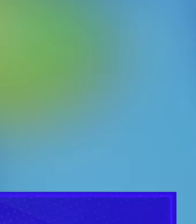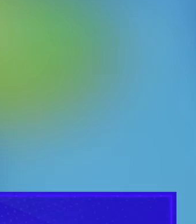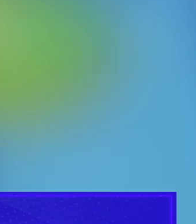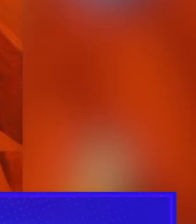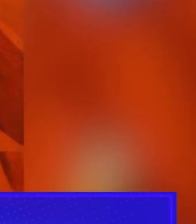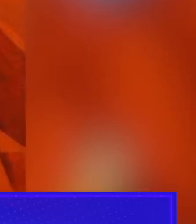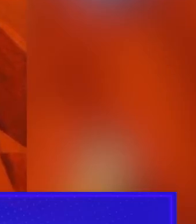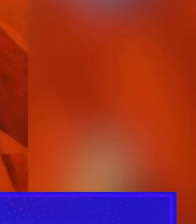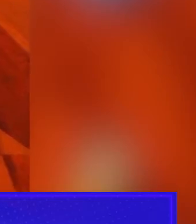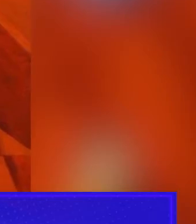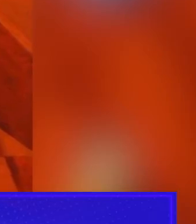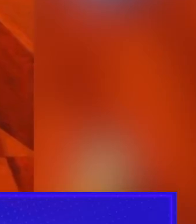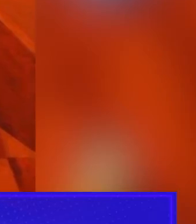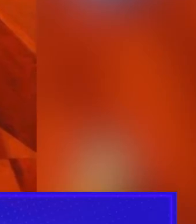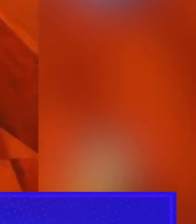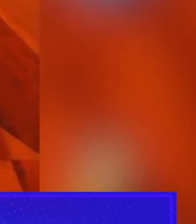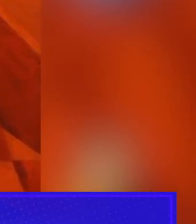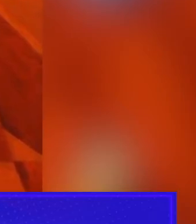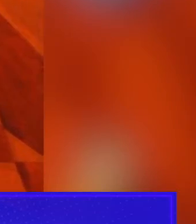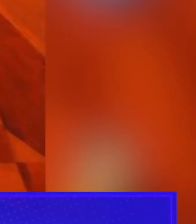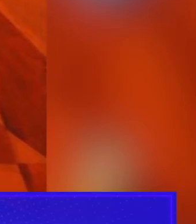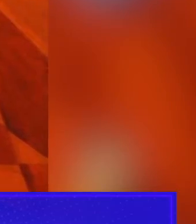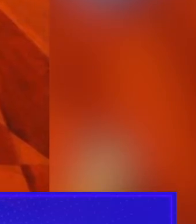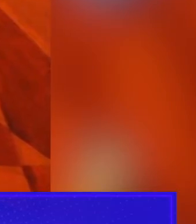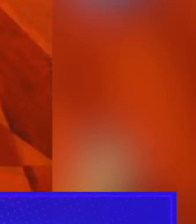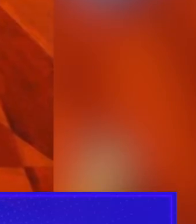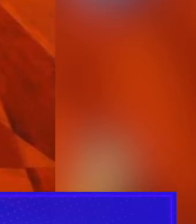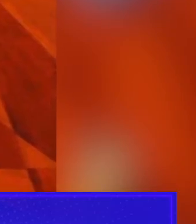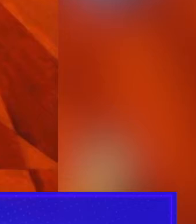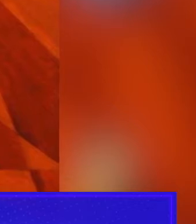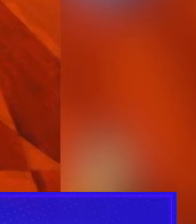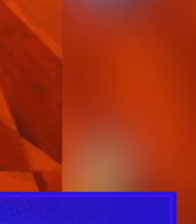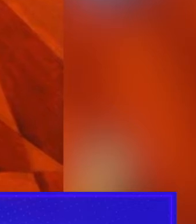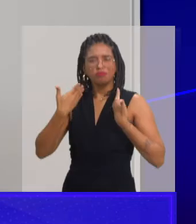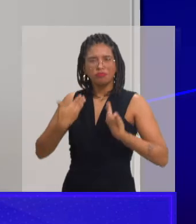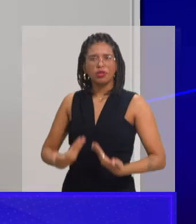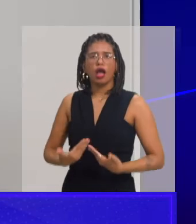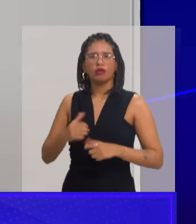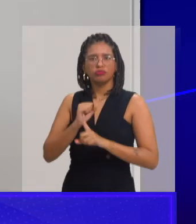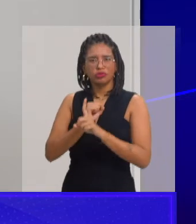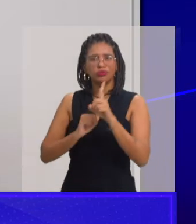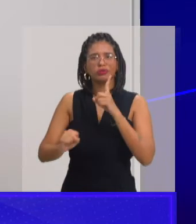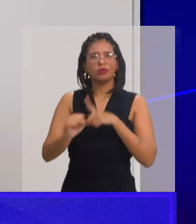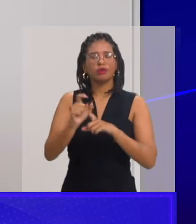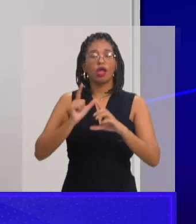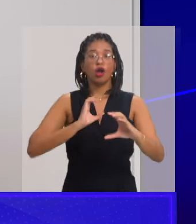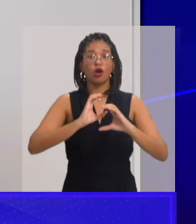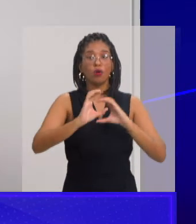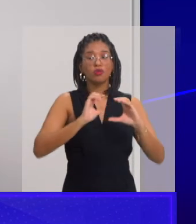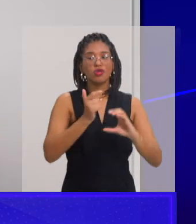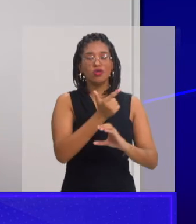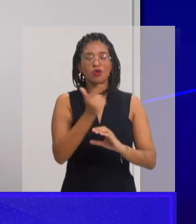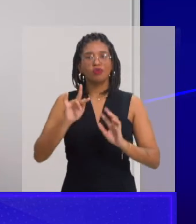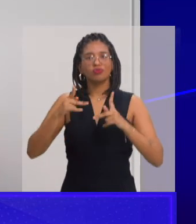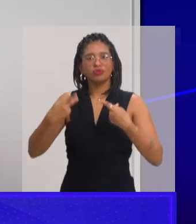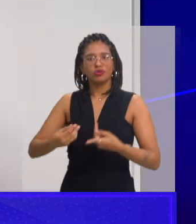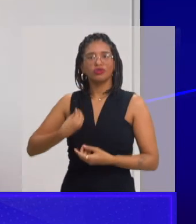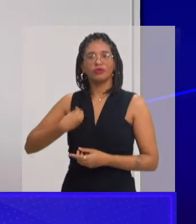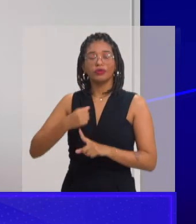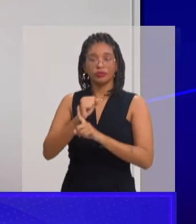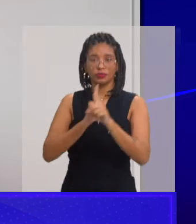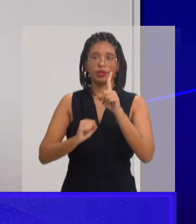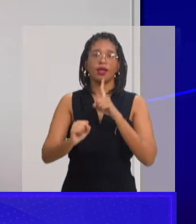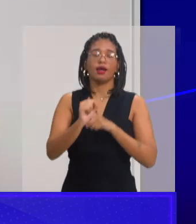pesquisa tem esse viés das insurgências, né? As insurgências que ocupam os espaços, que pensam política, que